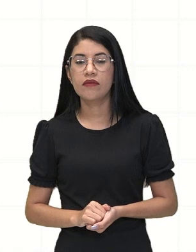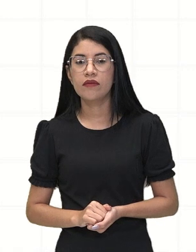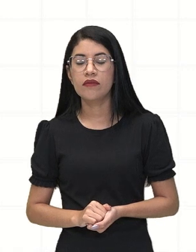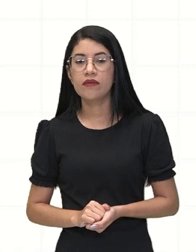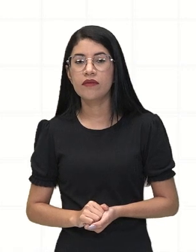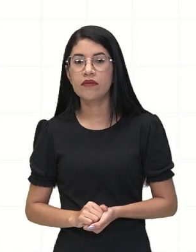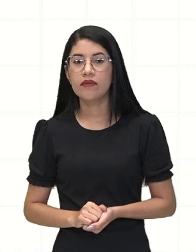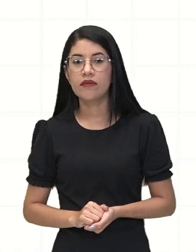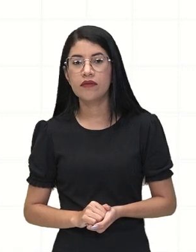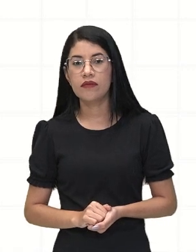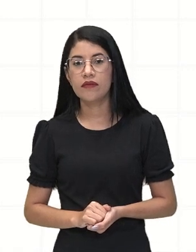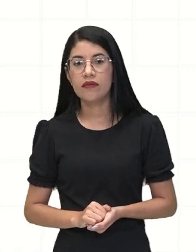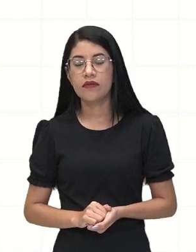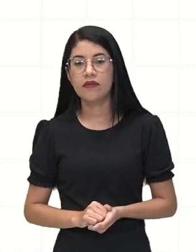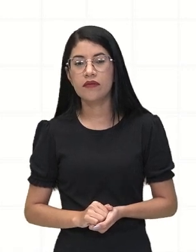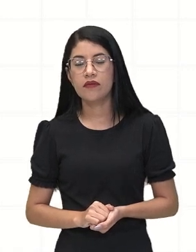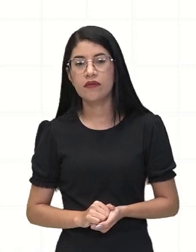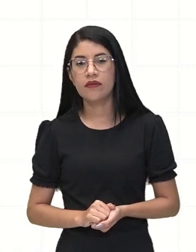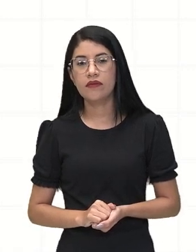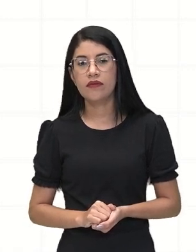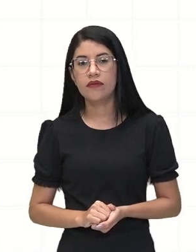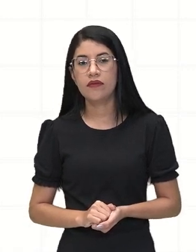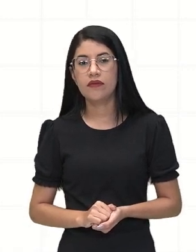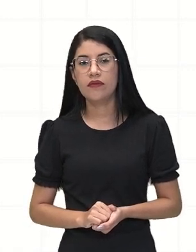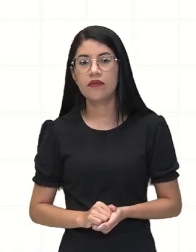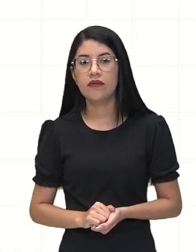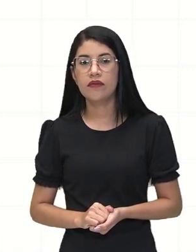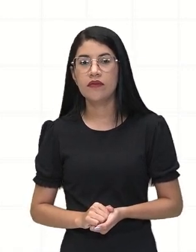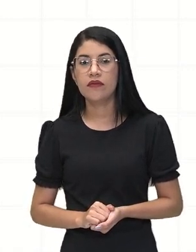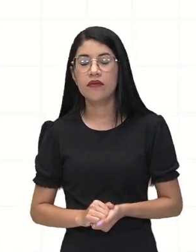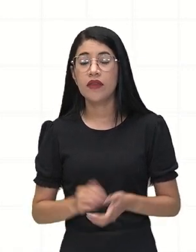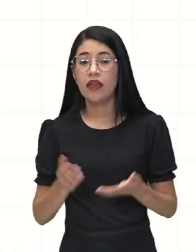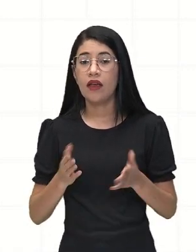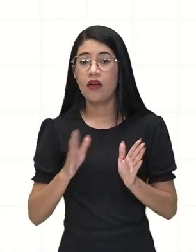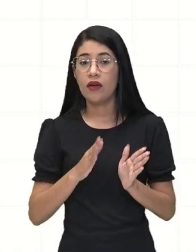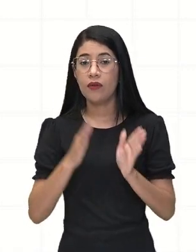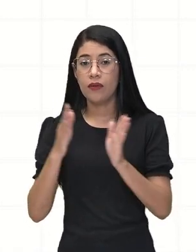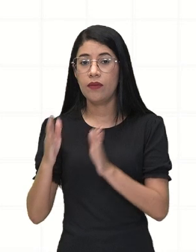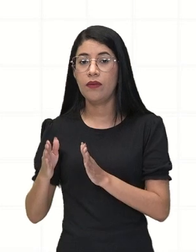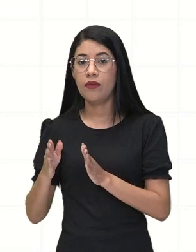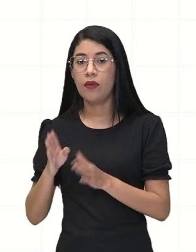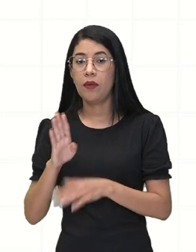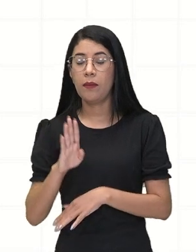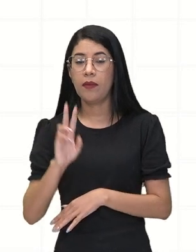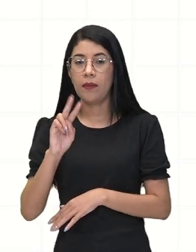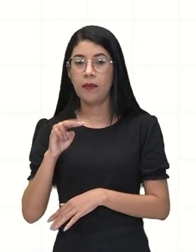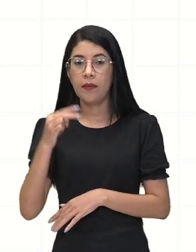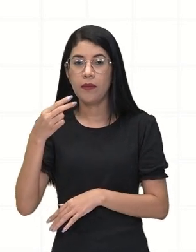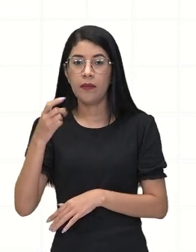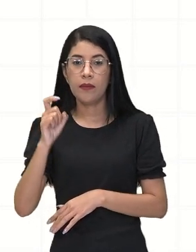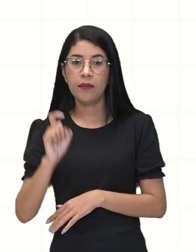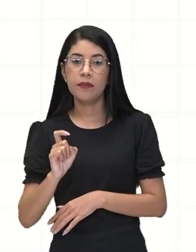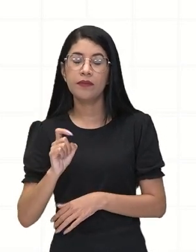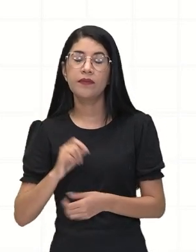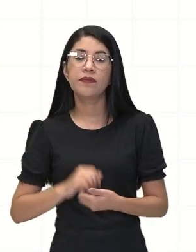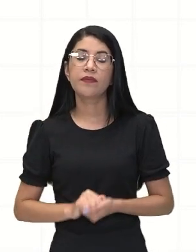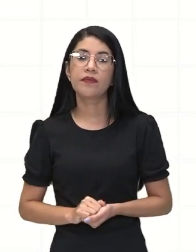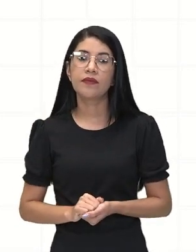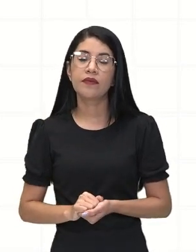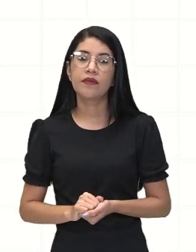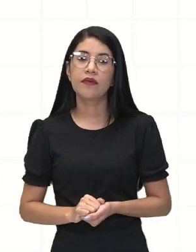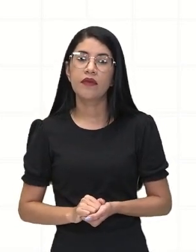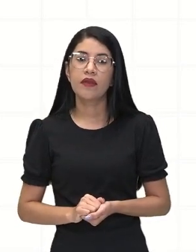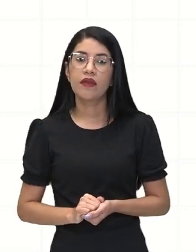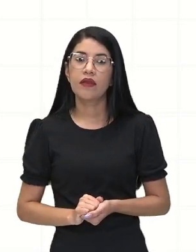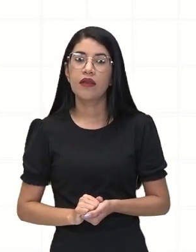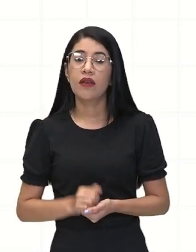Ok? Muito bem, então vamos trabalhar agora esses outros dois fatores aqui, ó. Quem é o fator